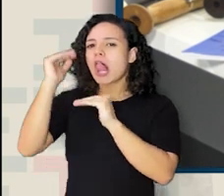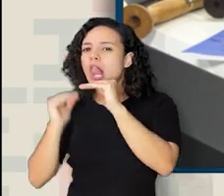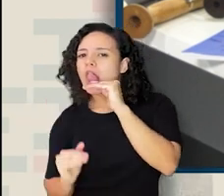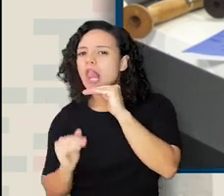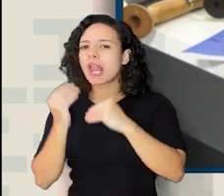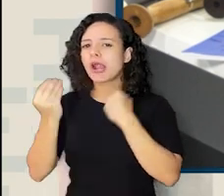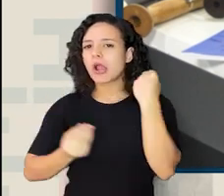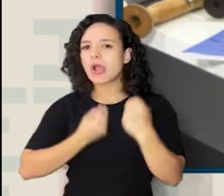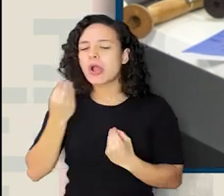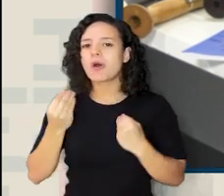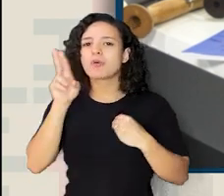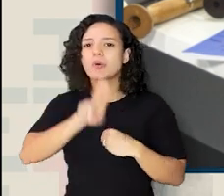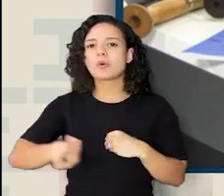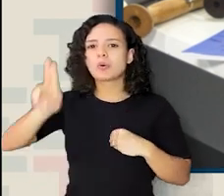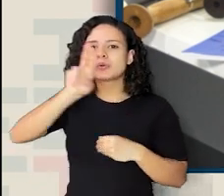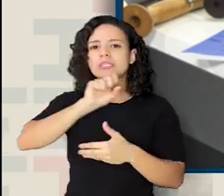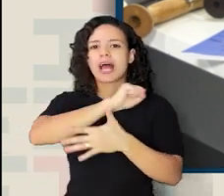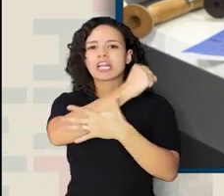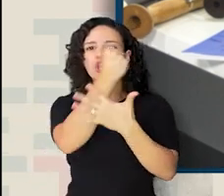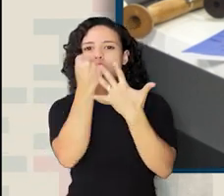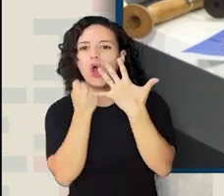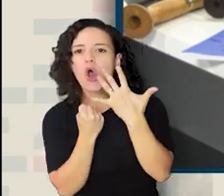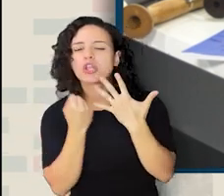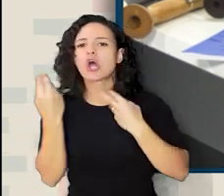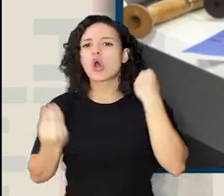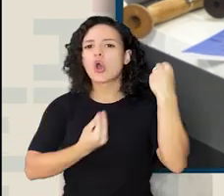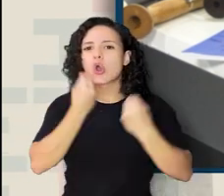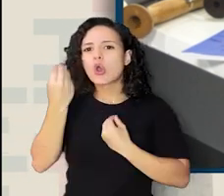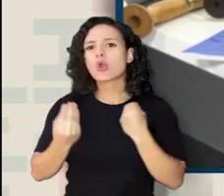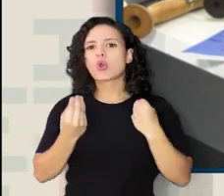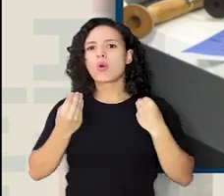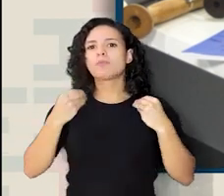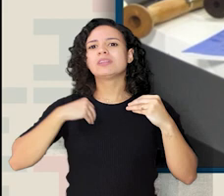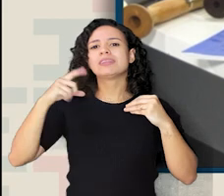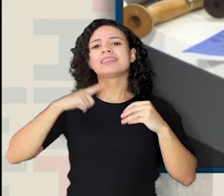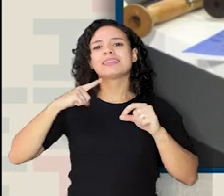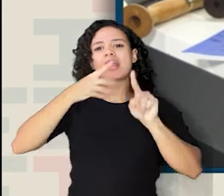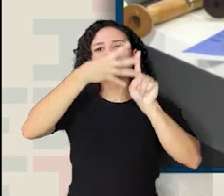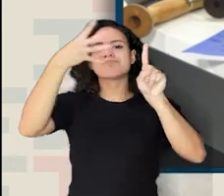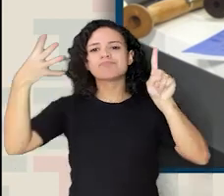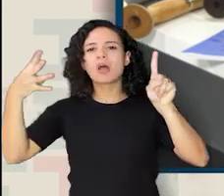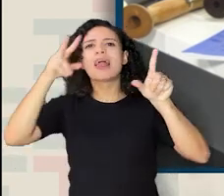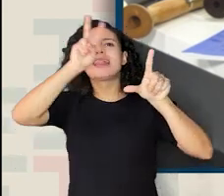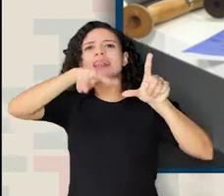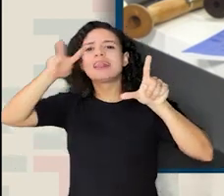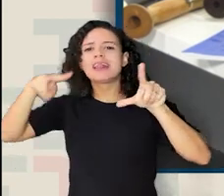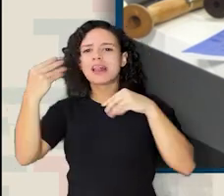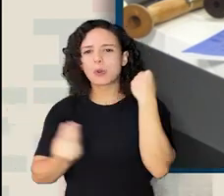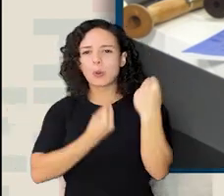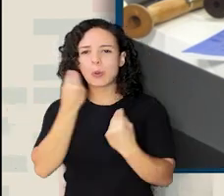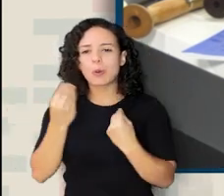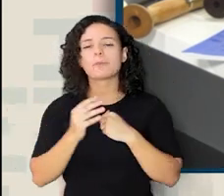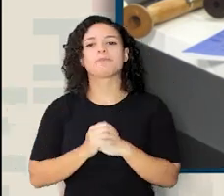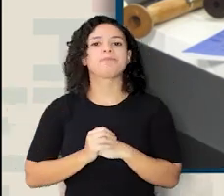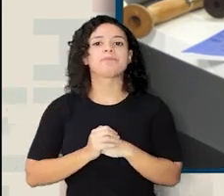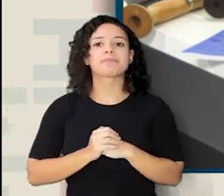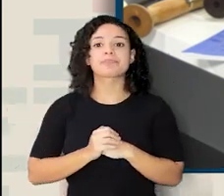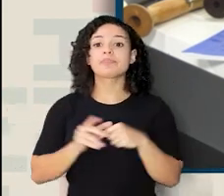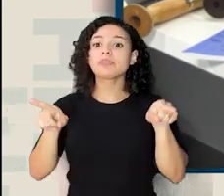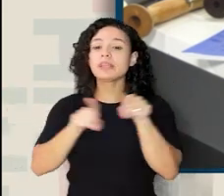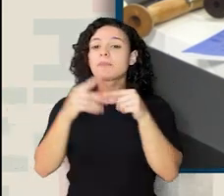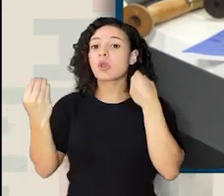e como a gente consegue, quem lidar com notação musical, como você lê essas coisas na partitura, né?